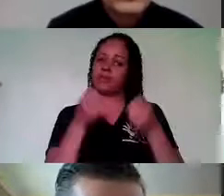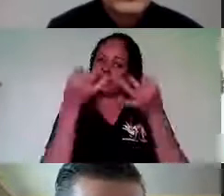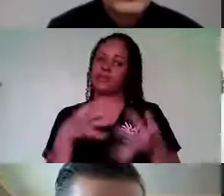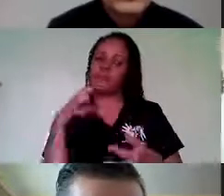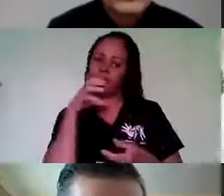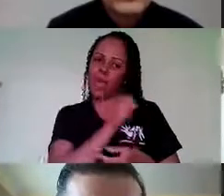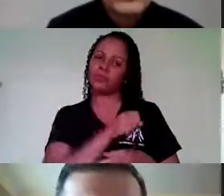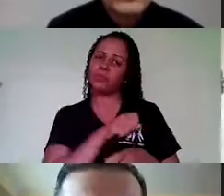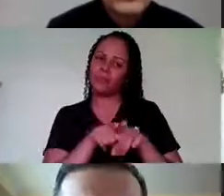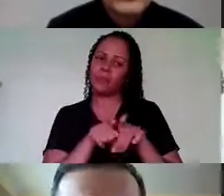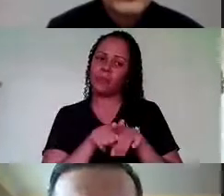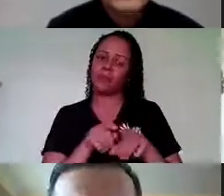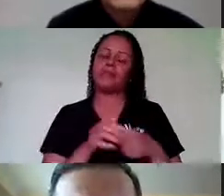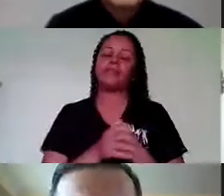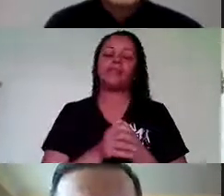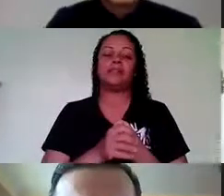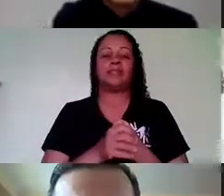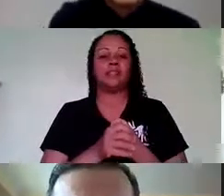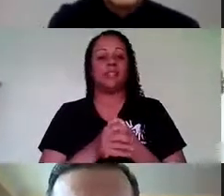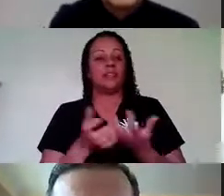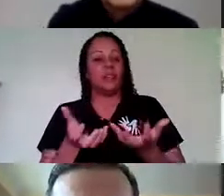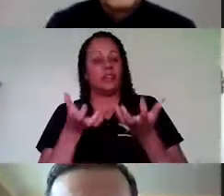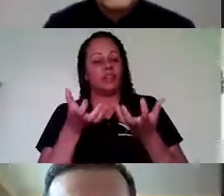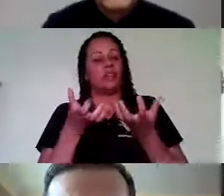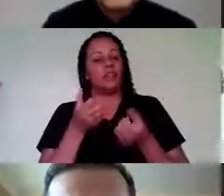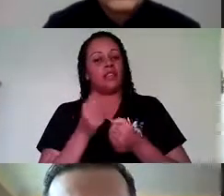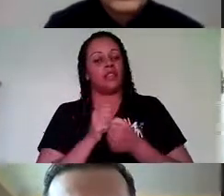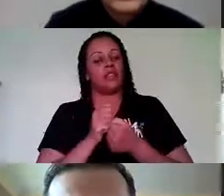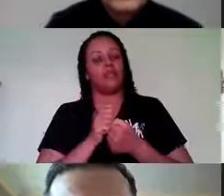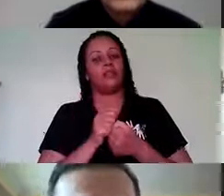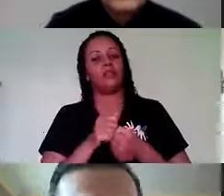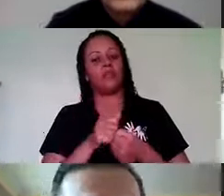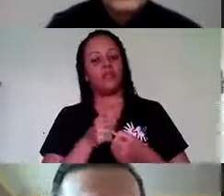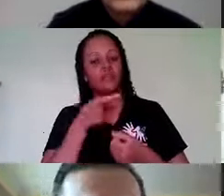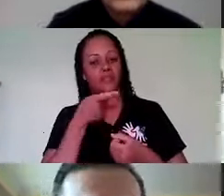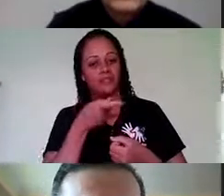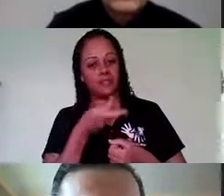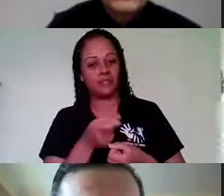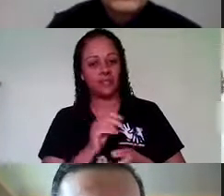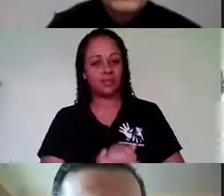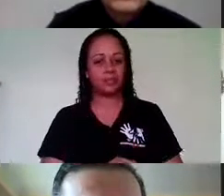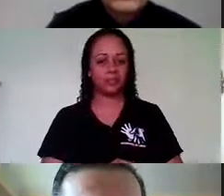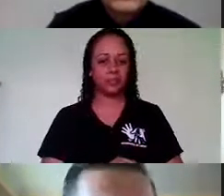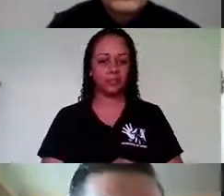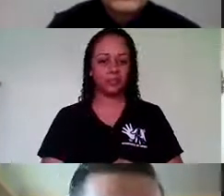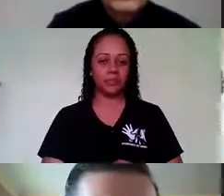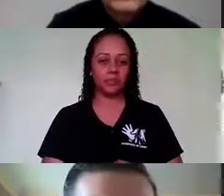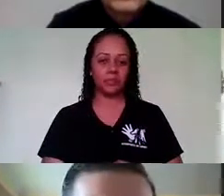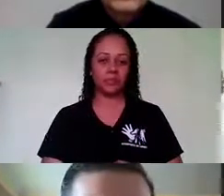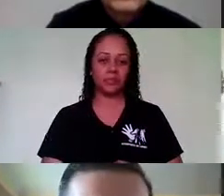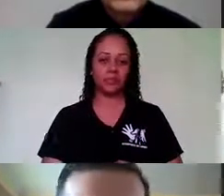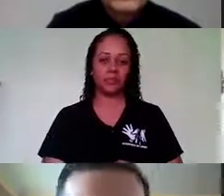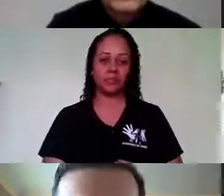breve. E aqui também quero falar, nem como Instituto